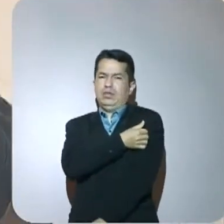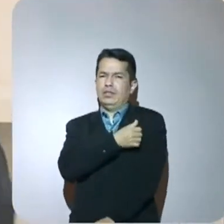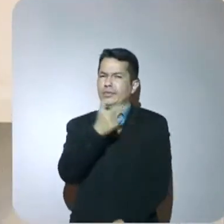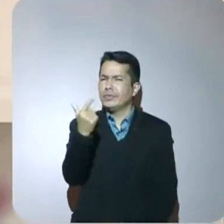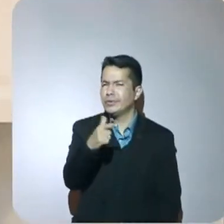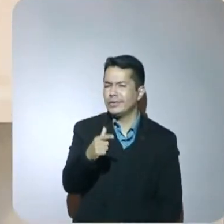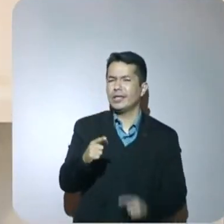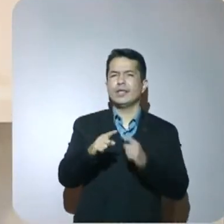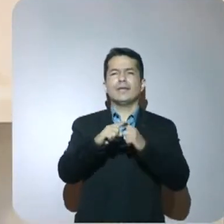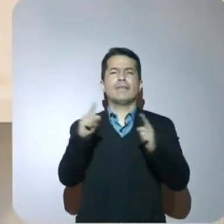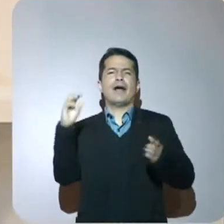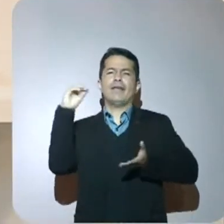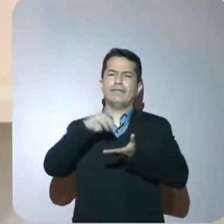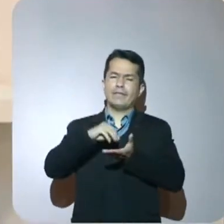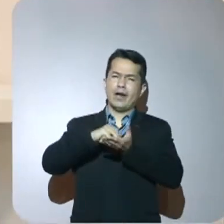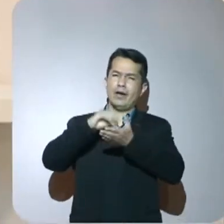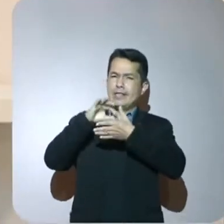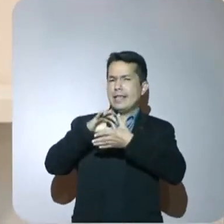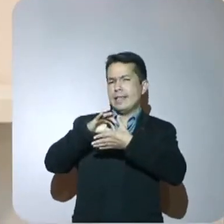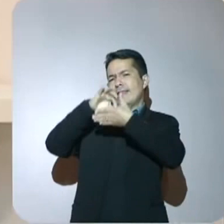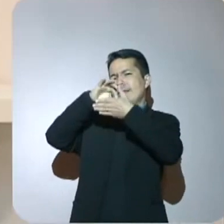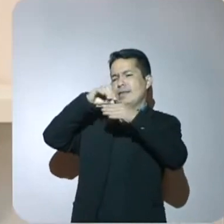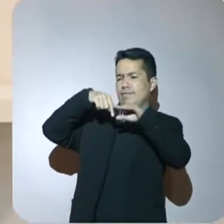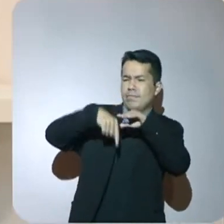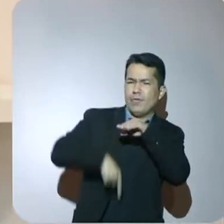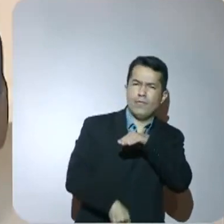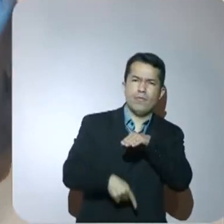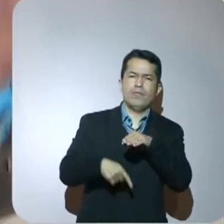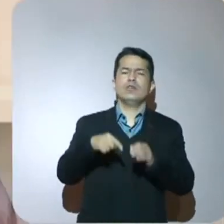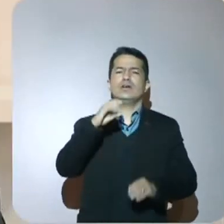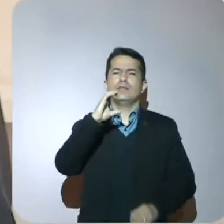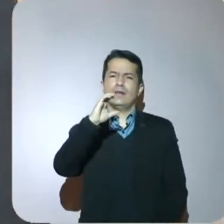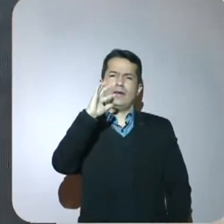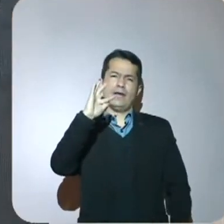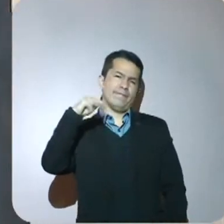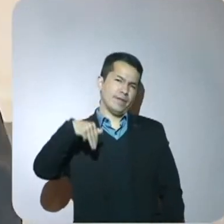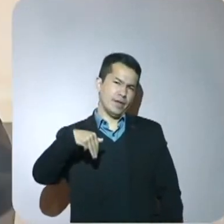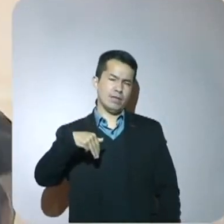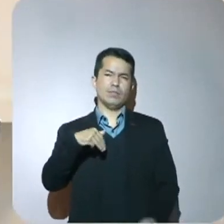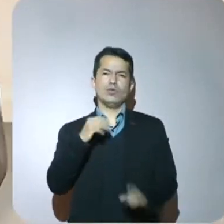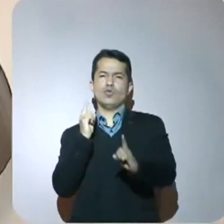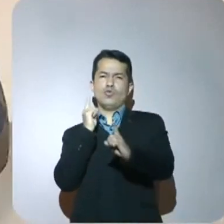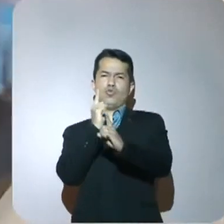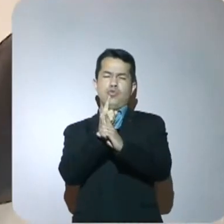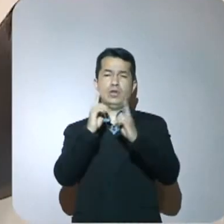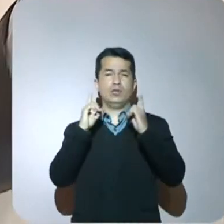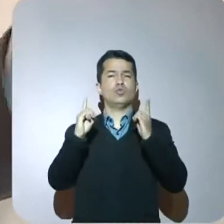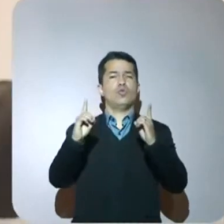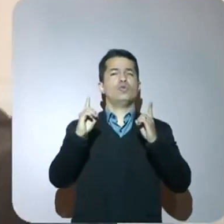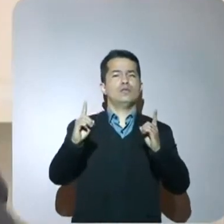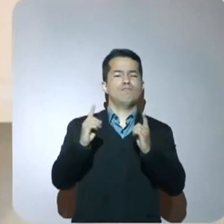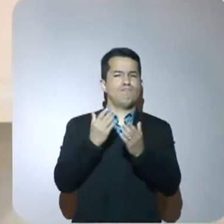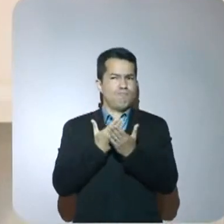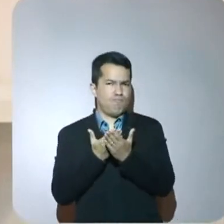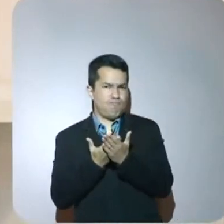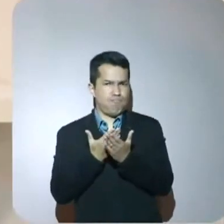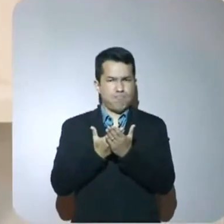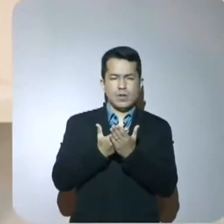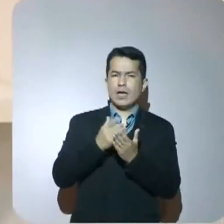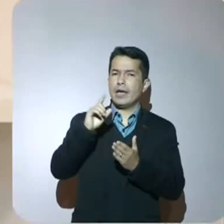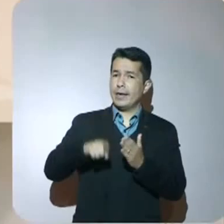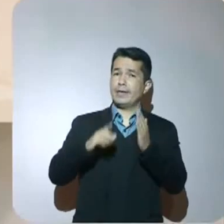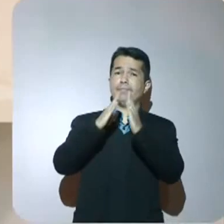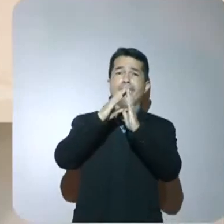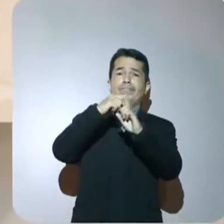aprofundados, a escola de líderes, o centro de formação ministerial, os encontros doutrinários e tantas outras ferramentas que a igreja coloca à